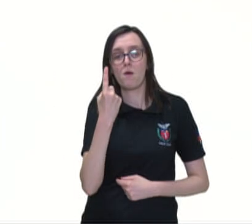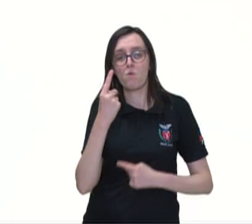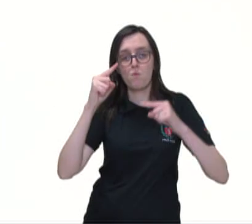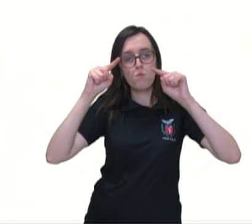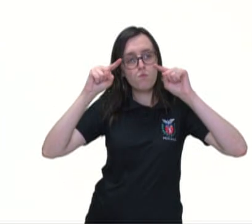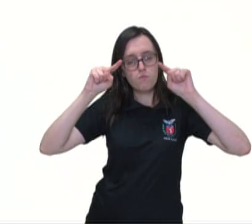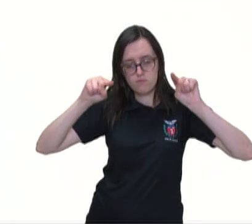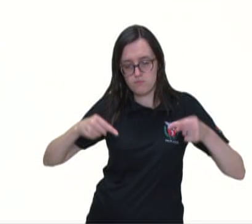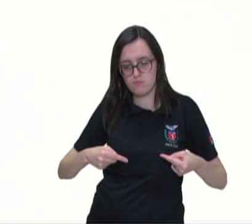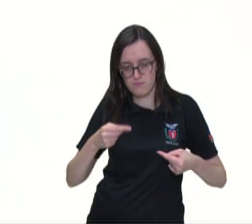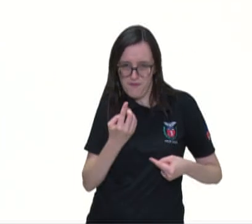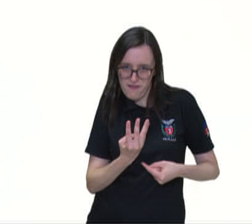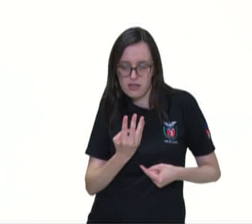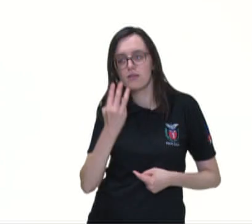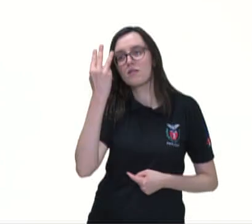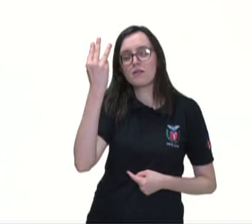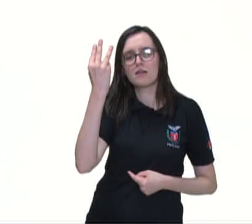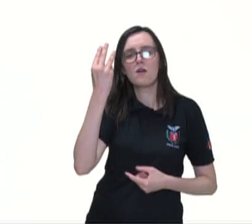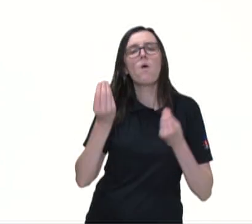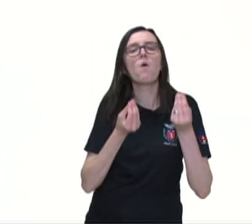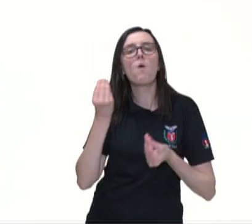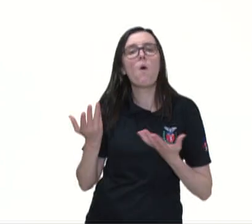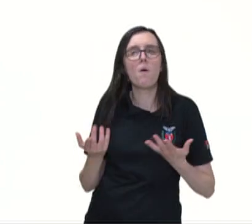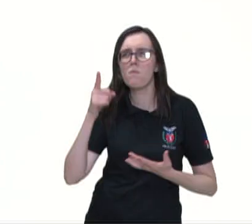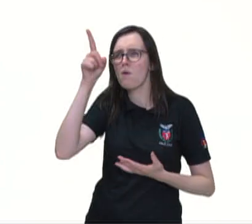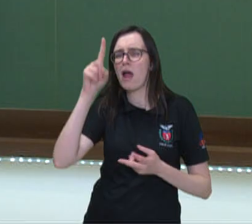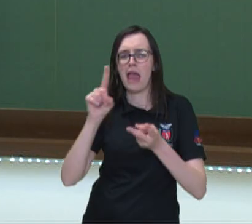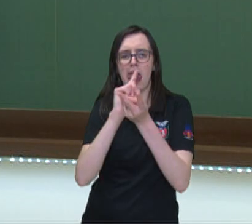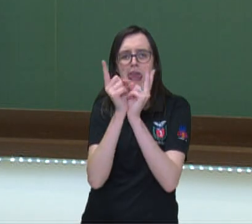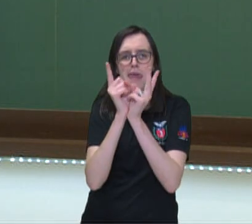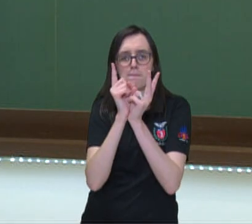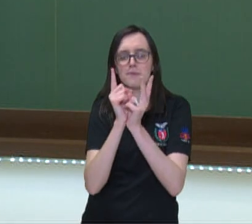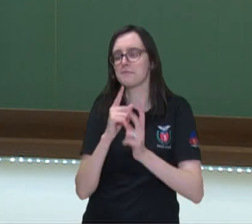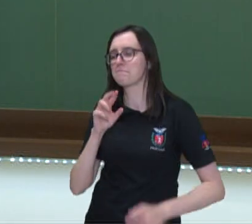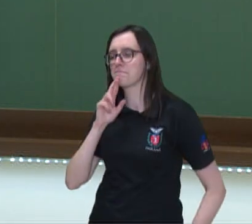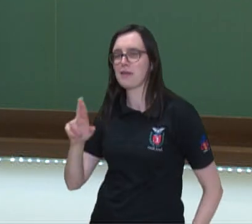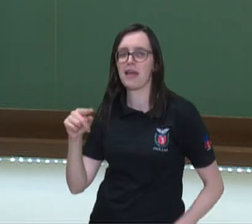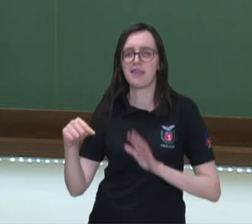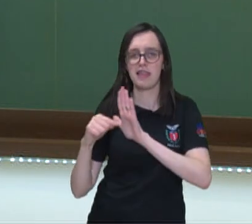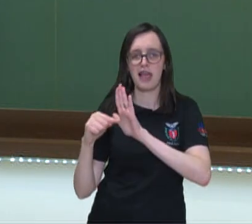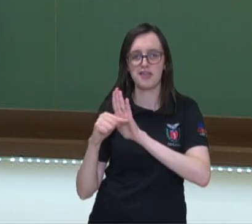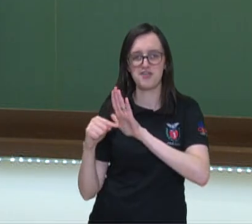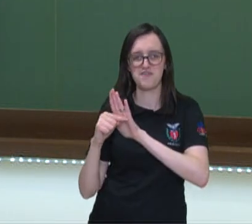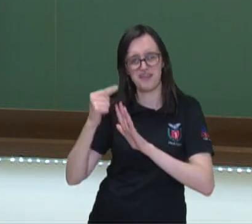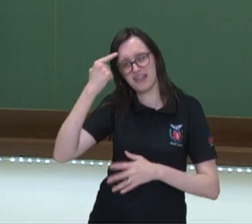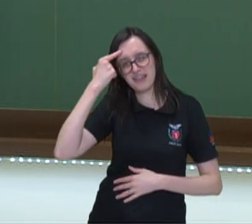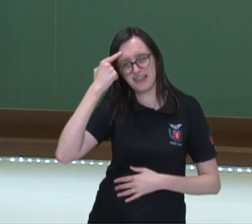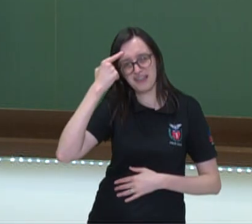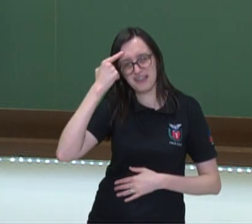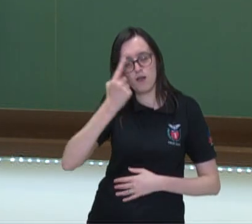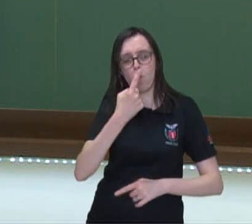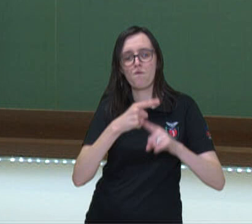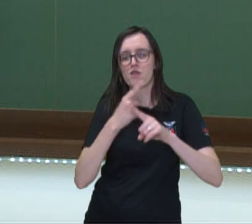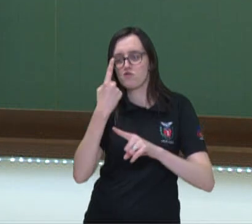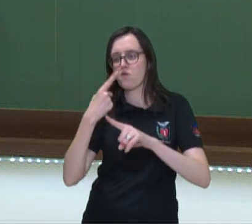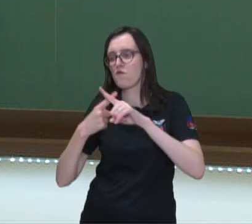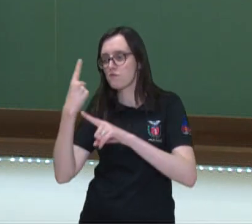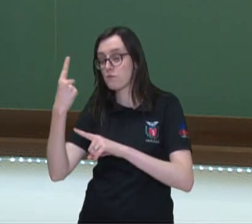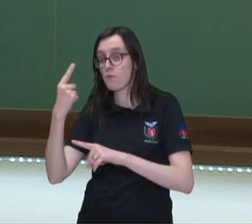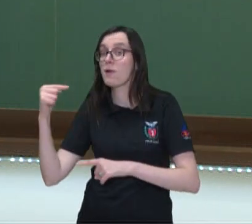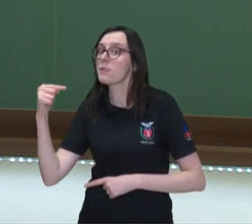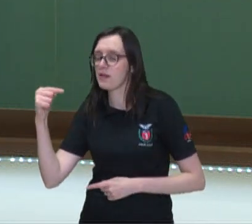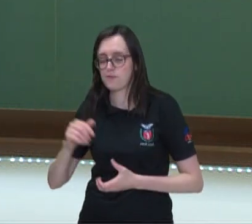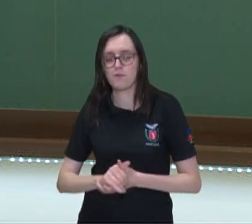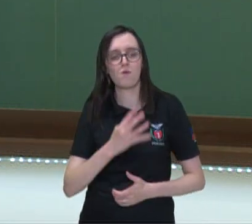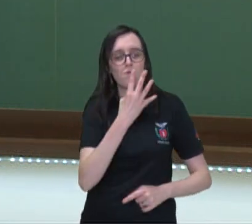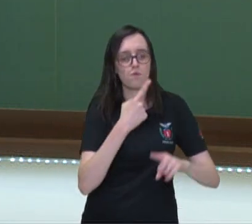elevado ao cubo. Opa, expoente ímpar, base negativa, repete o sinal de menos. 1 vezes 1 vezes 1, 1. E